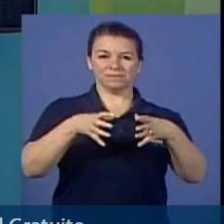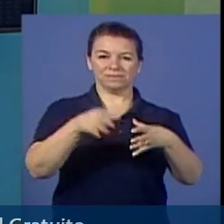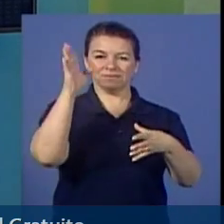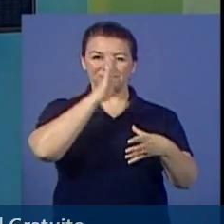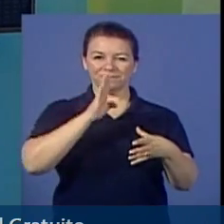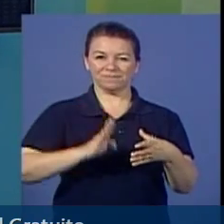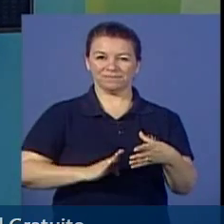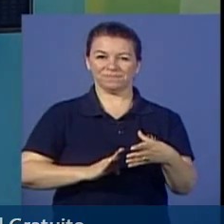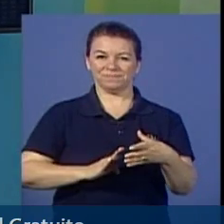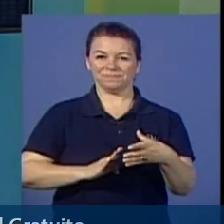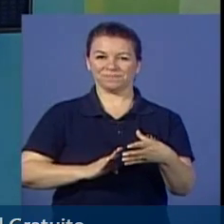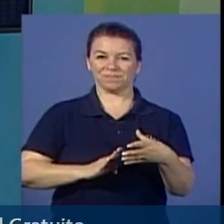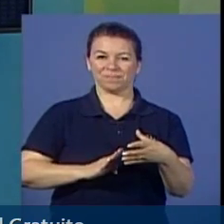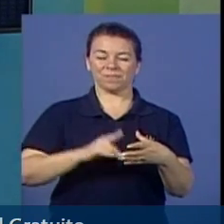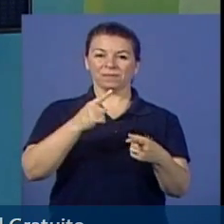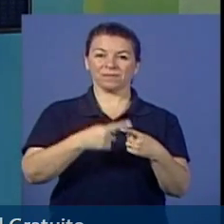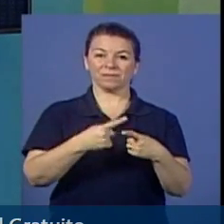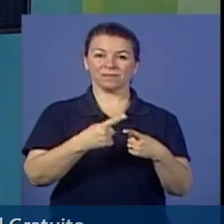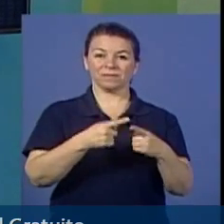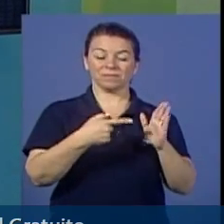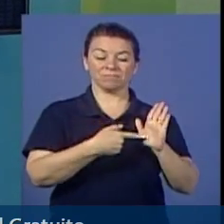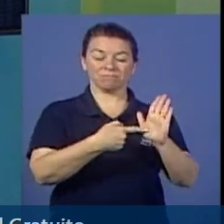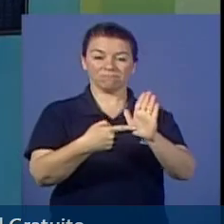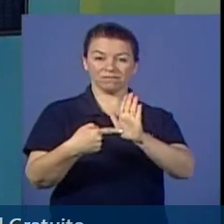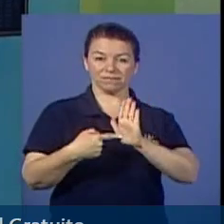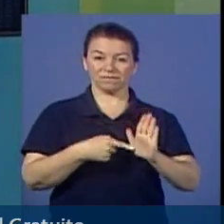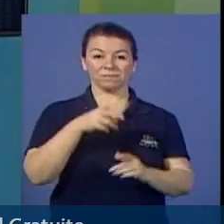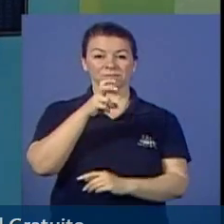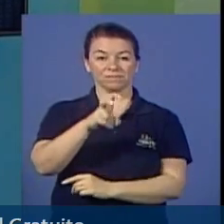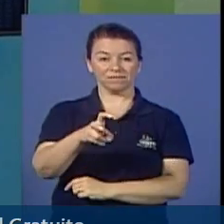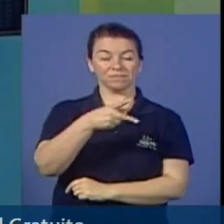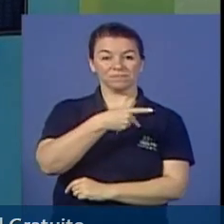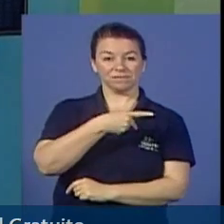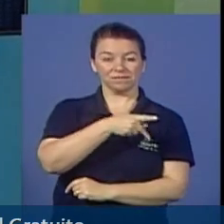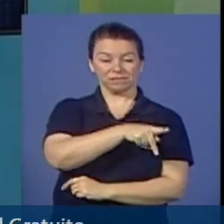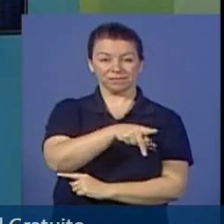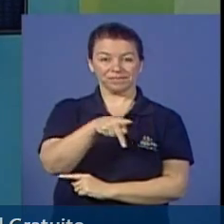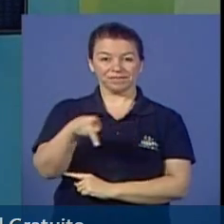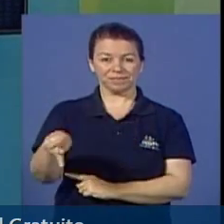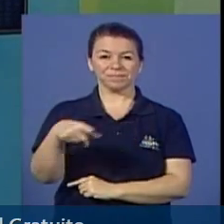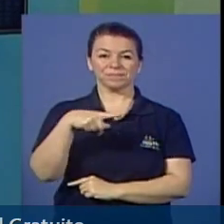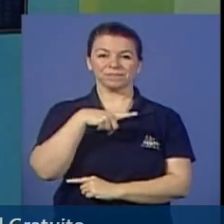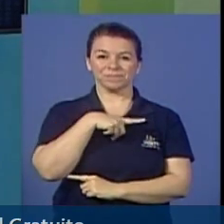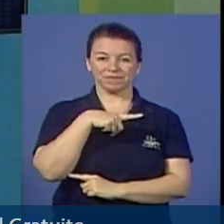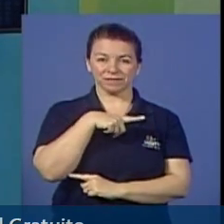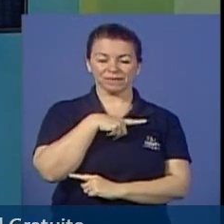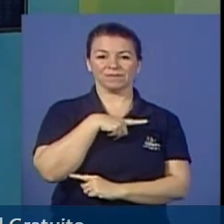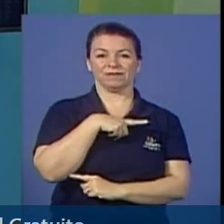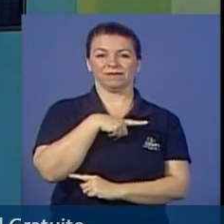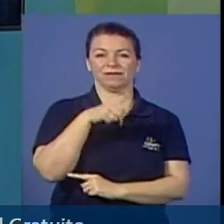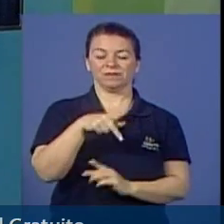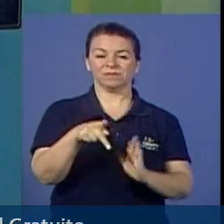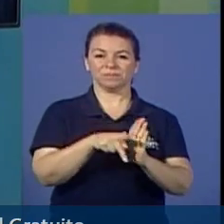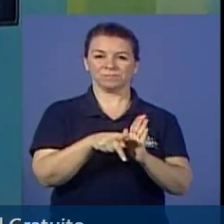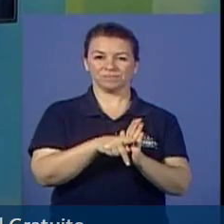indicar os presidentes que passaremos a ter, os cinco presidentes que teremos durante o período do regime militar.